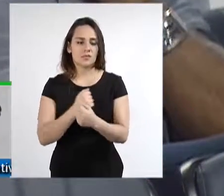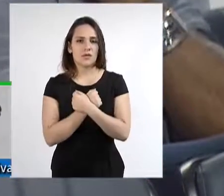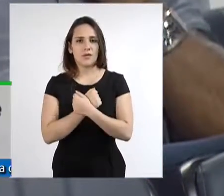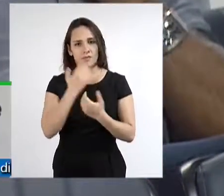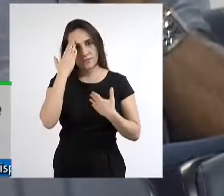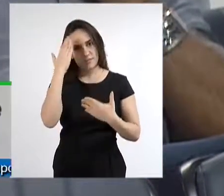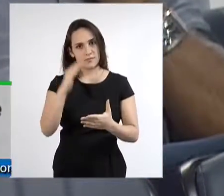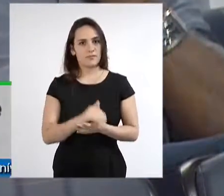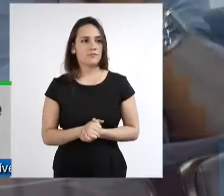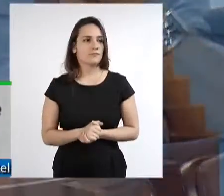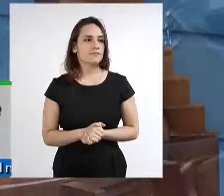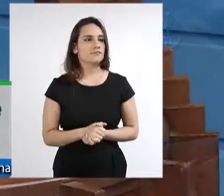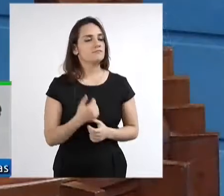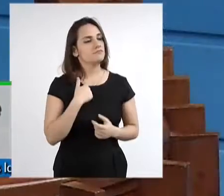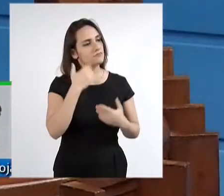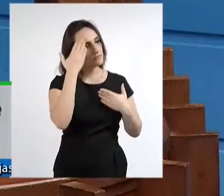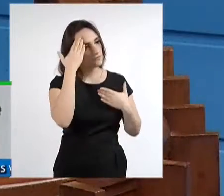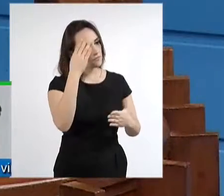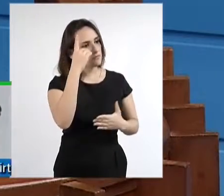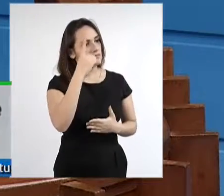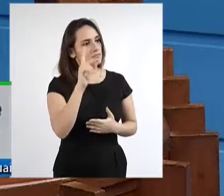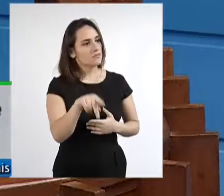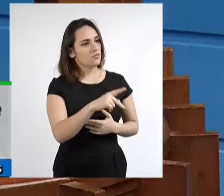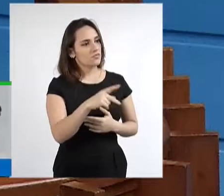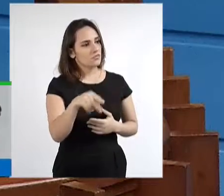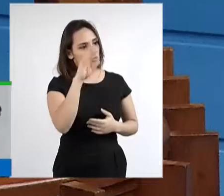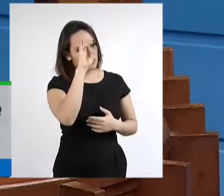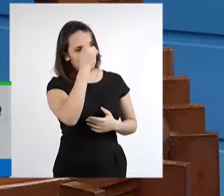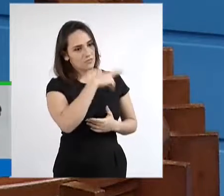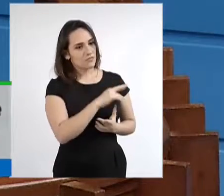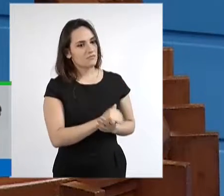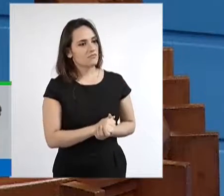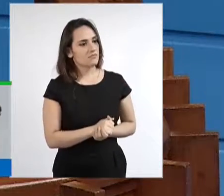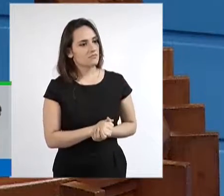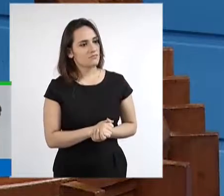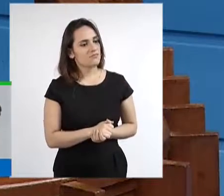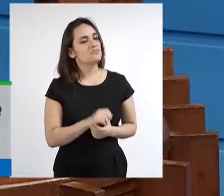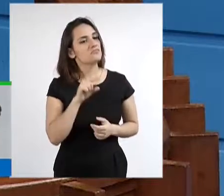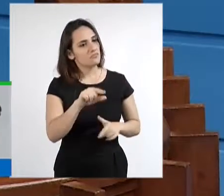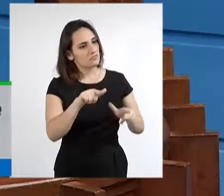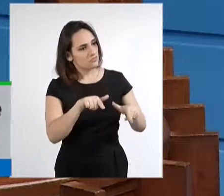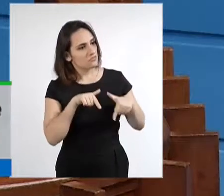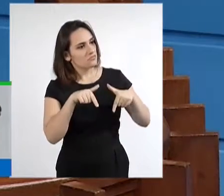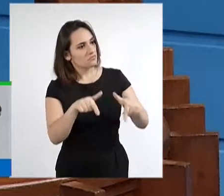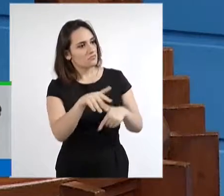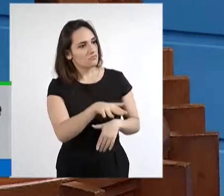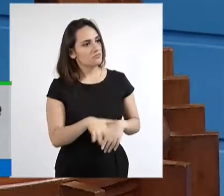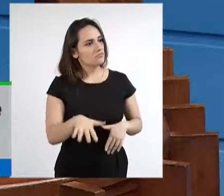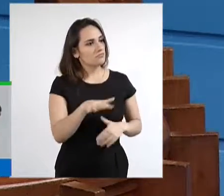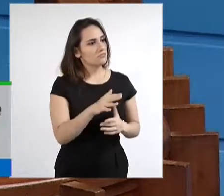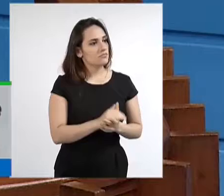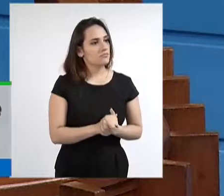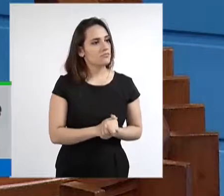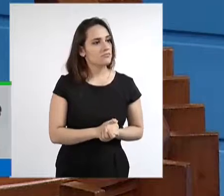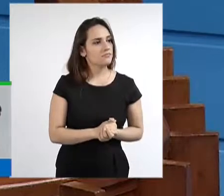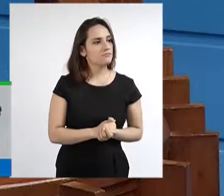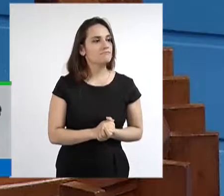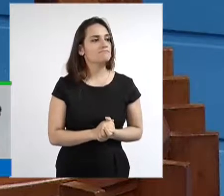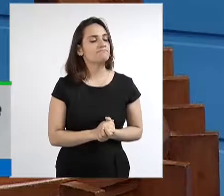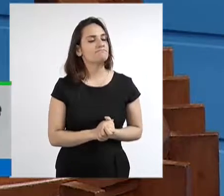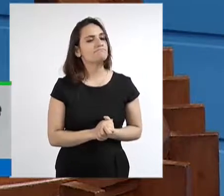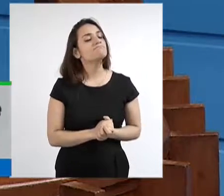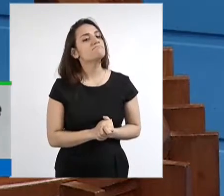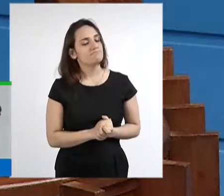abraço, muito obrigado. Agradeço, professor Rinaldo, Vossa Excelência, que tem militado nessa área e